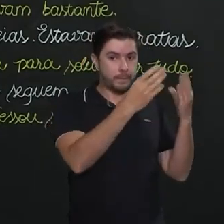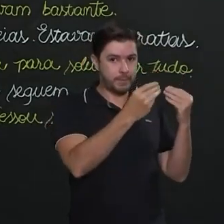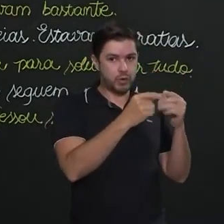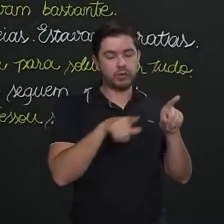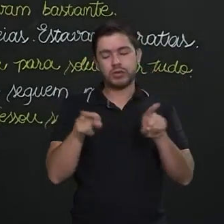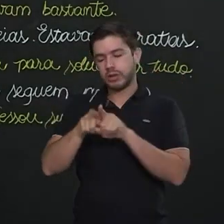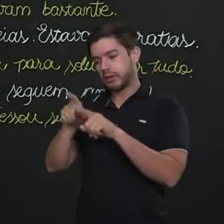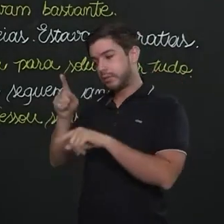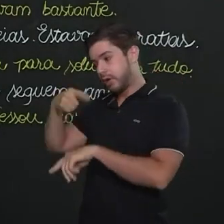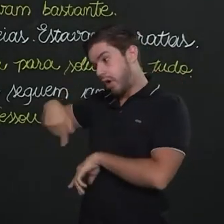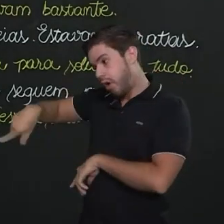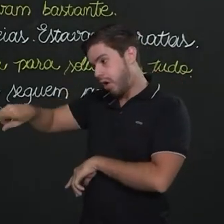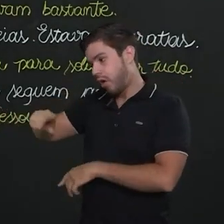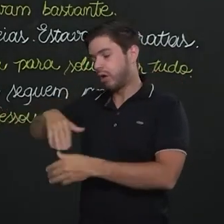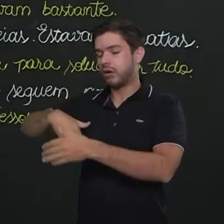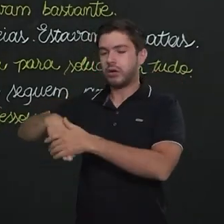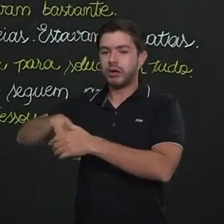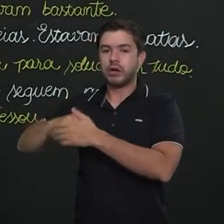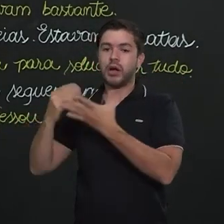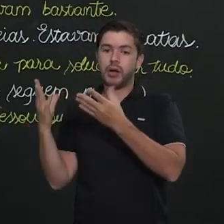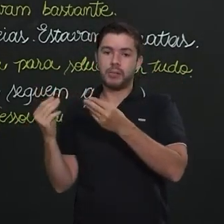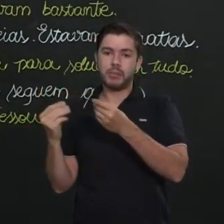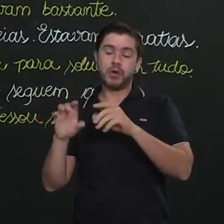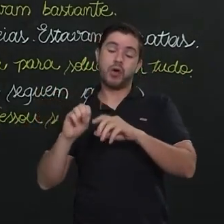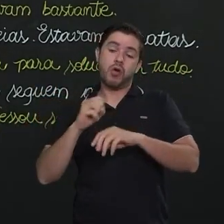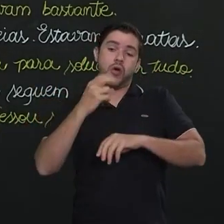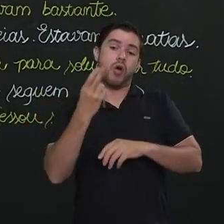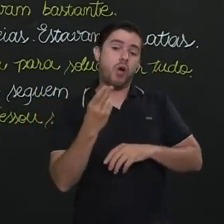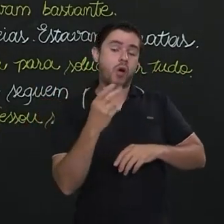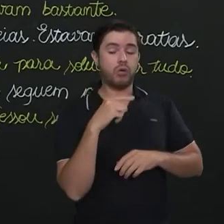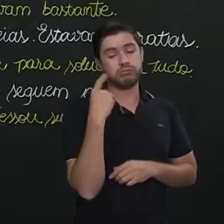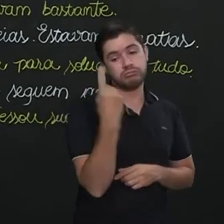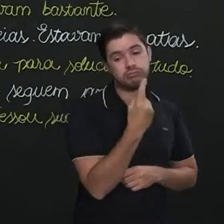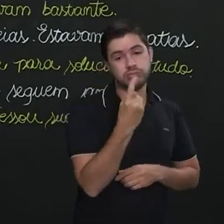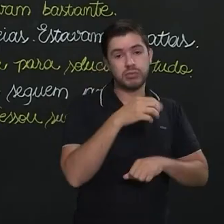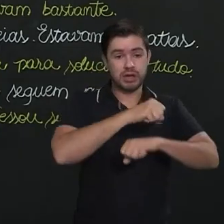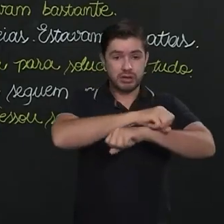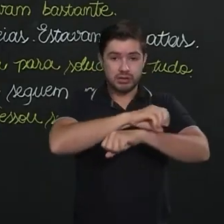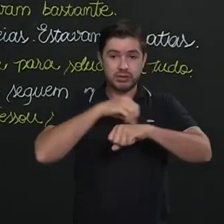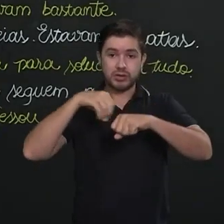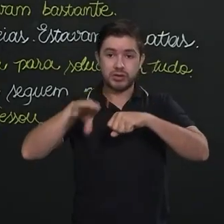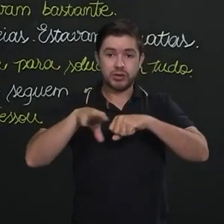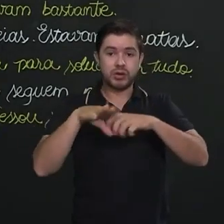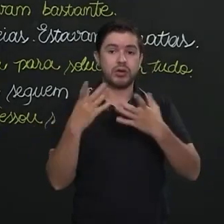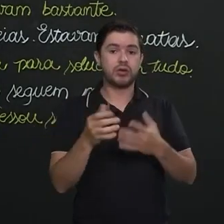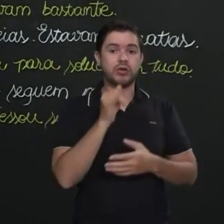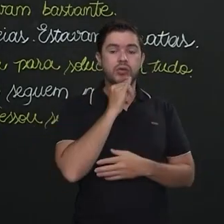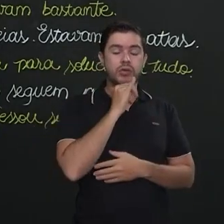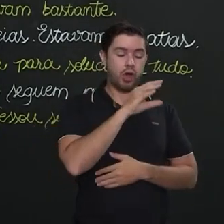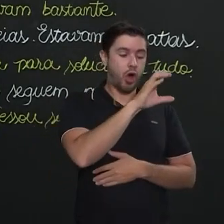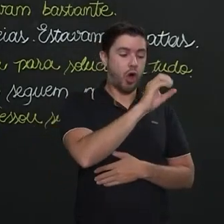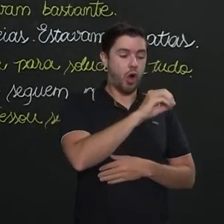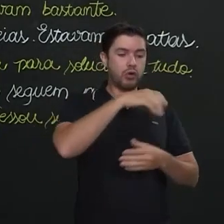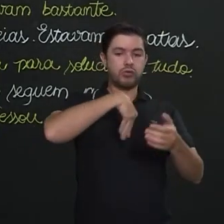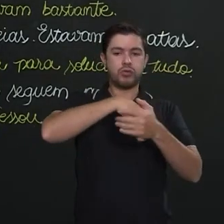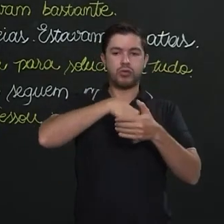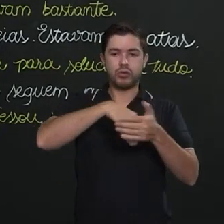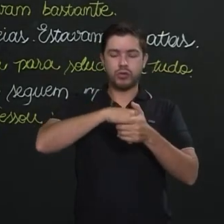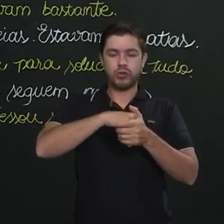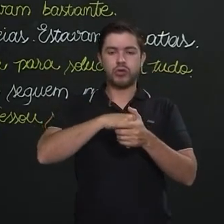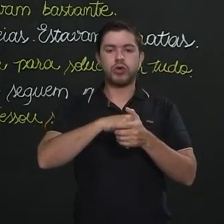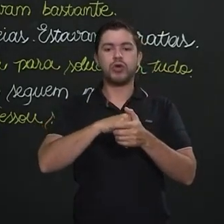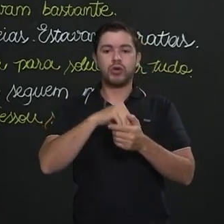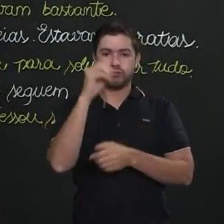outra possibilidade é, com o artigo no singular, o jogador brasileiro e o chileno. Ou